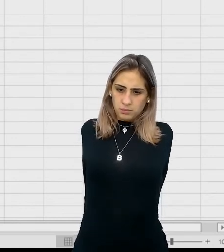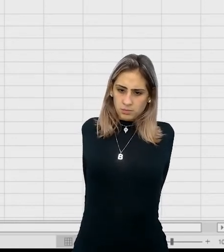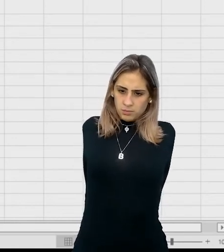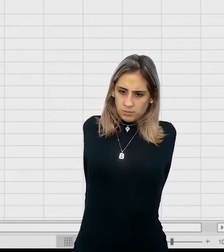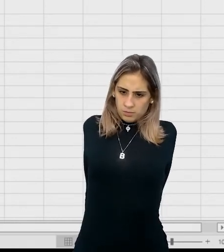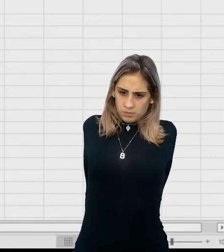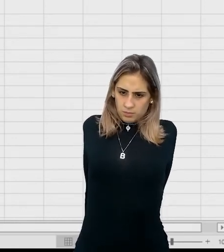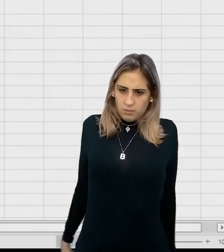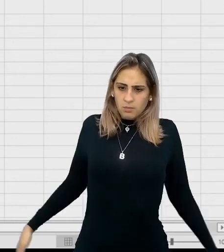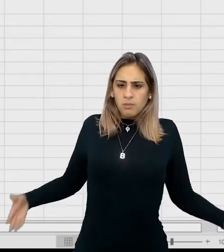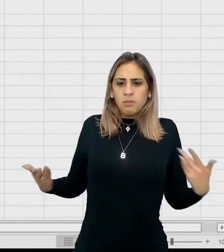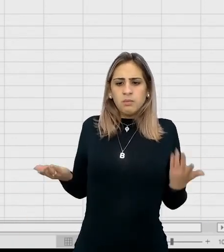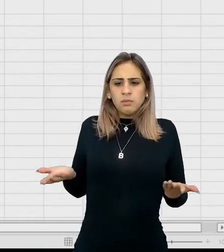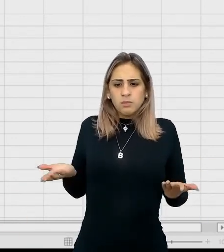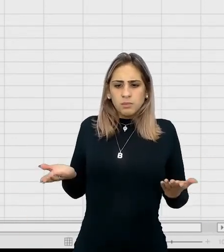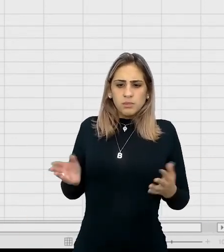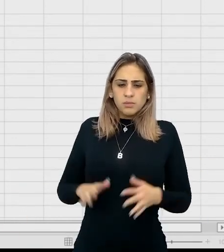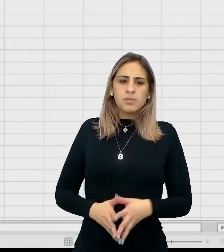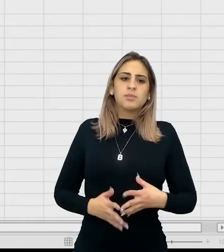Ué.